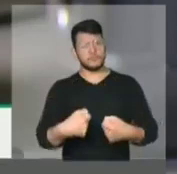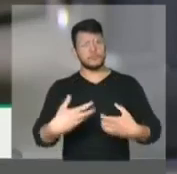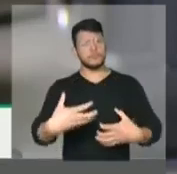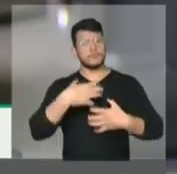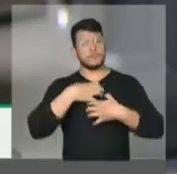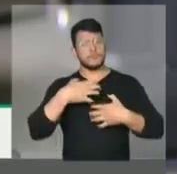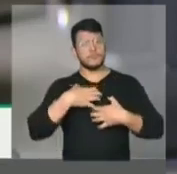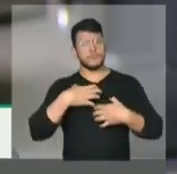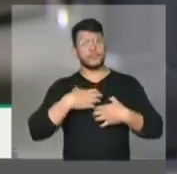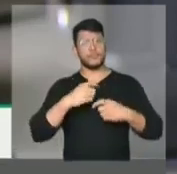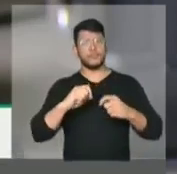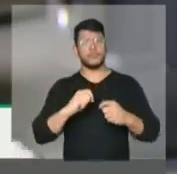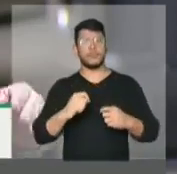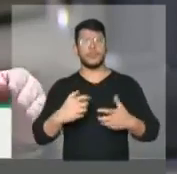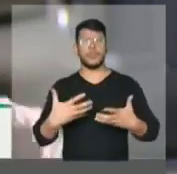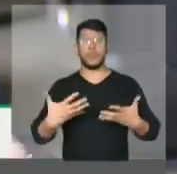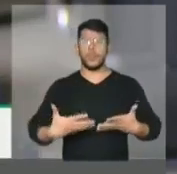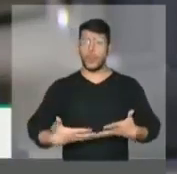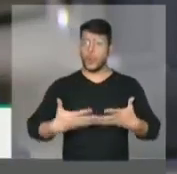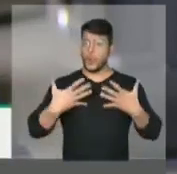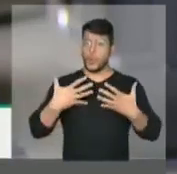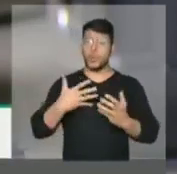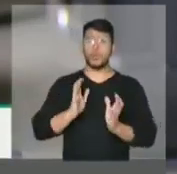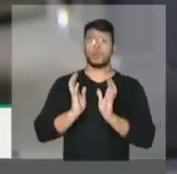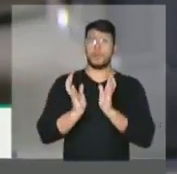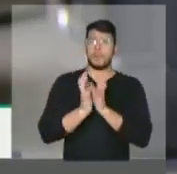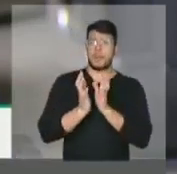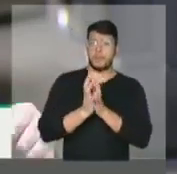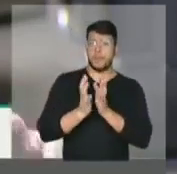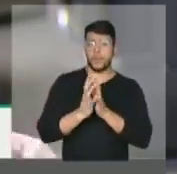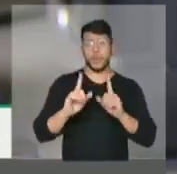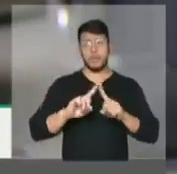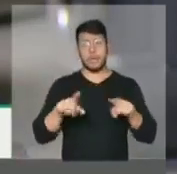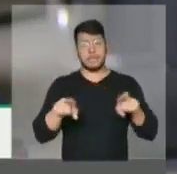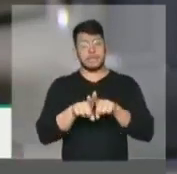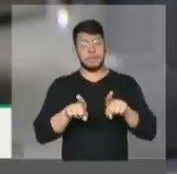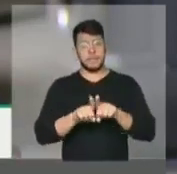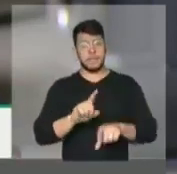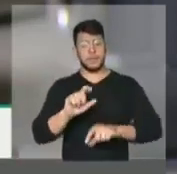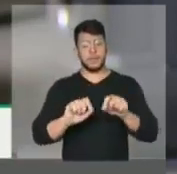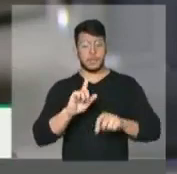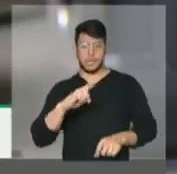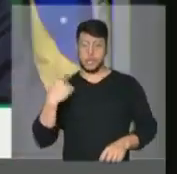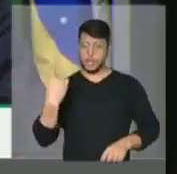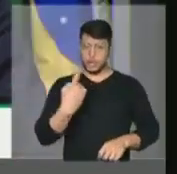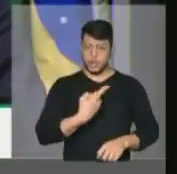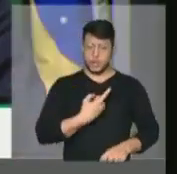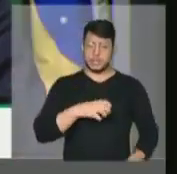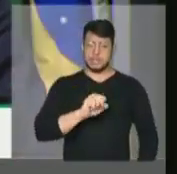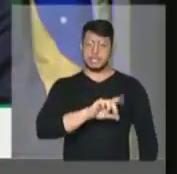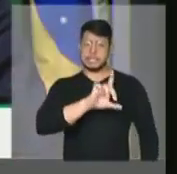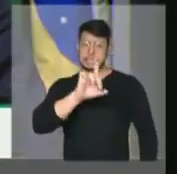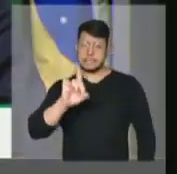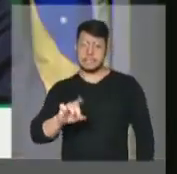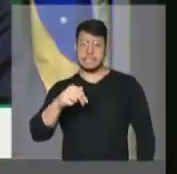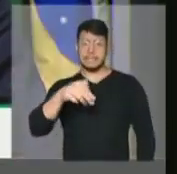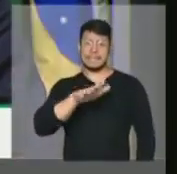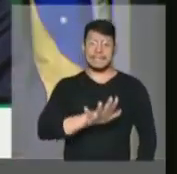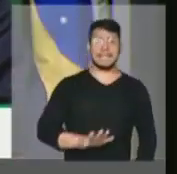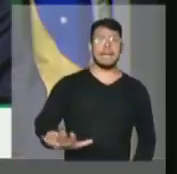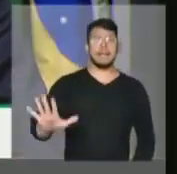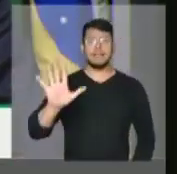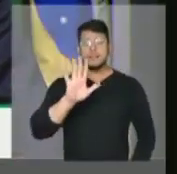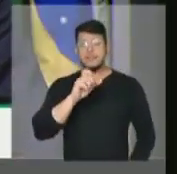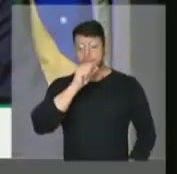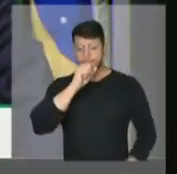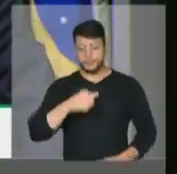Orgulha muito a todos lá de Pernambuco, mas também orgulha a todos nós aqui do Solidariedade de modo especial e a todos nós